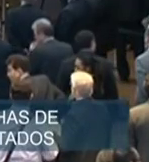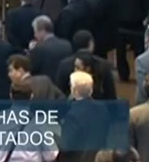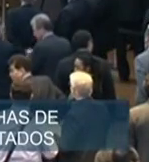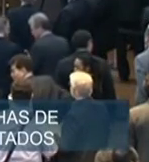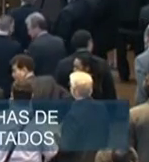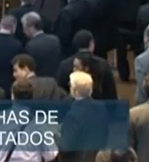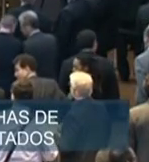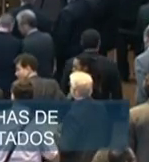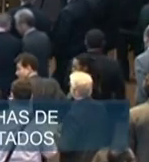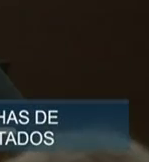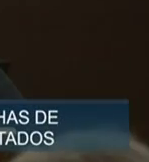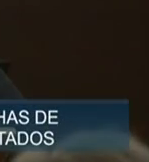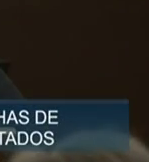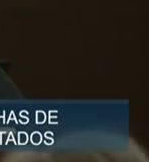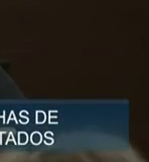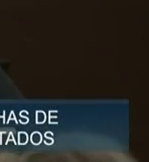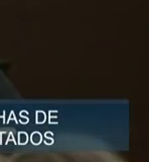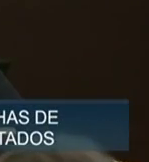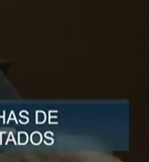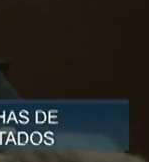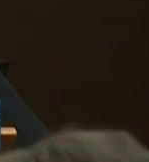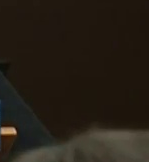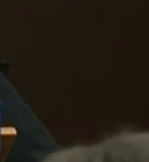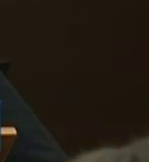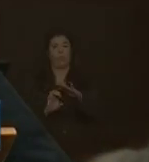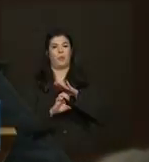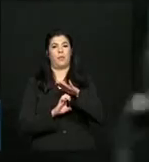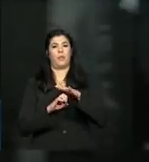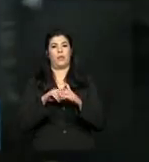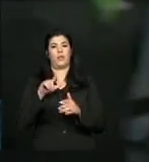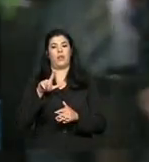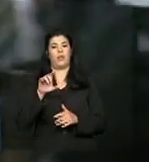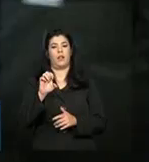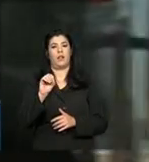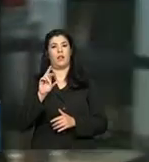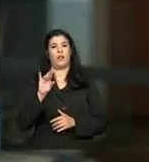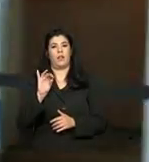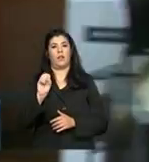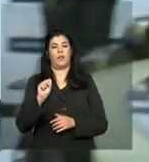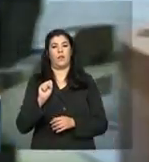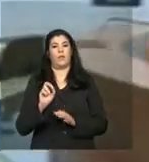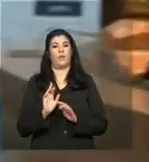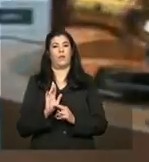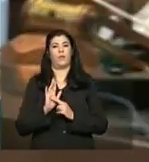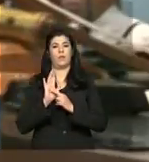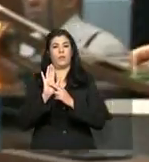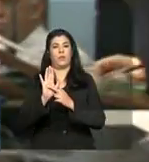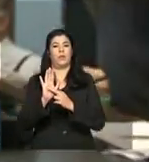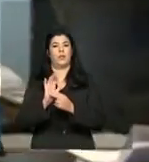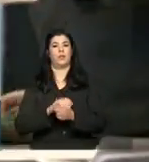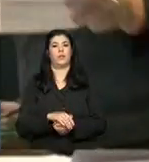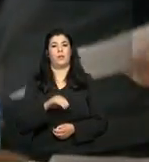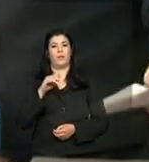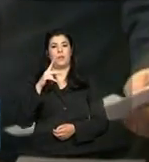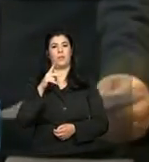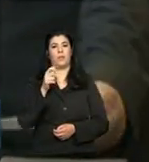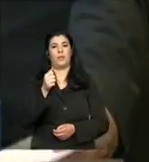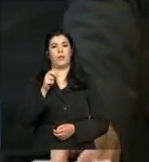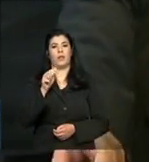Aceito proposta mediante entrega de envelopes, corretora Lerosa, representando o consórcio Paraíso. Corretora